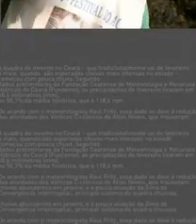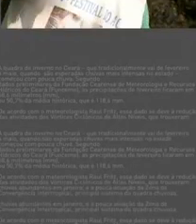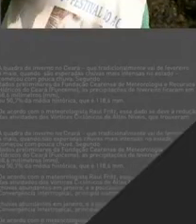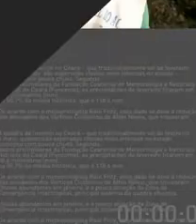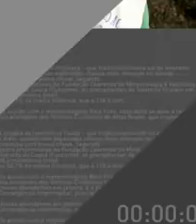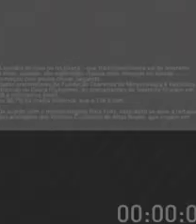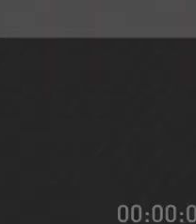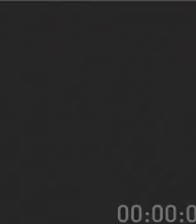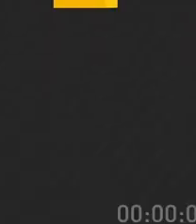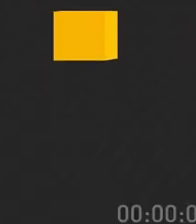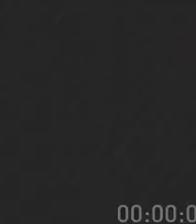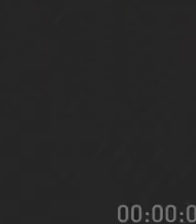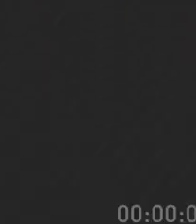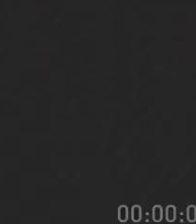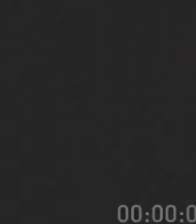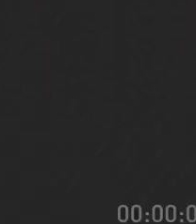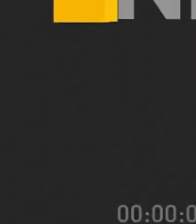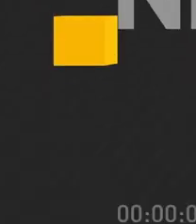ae